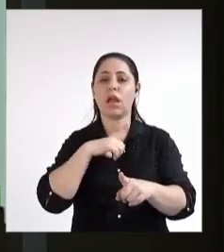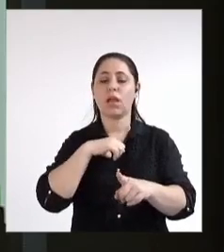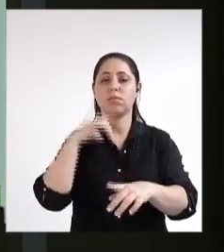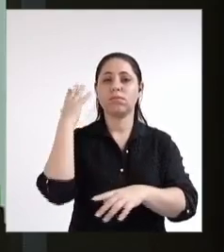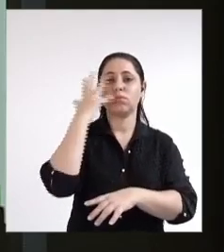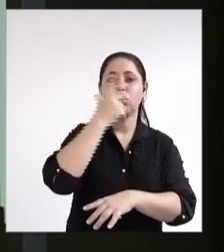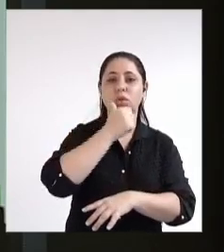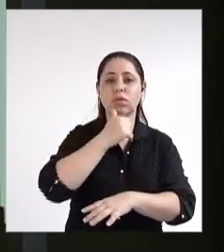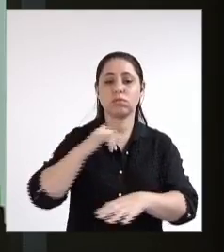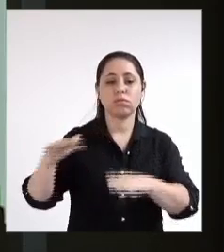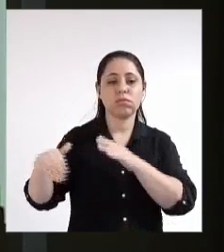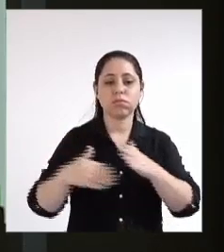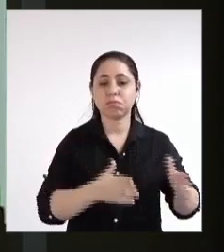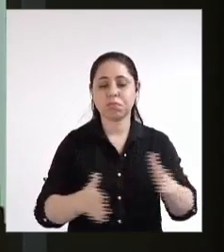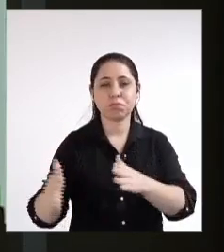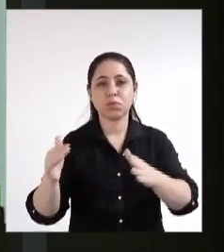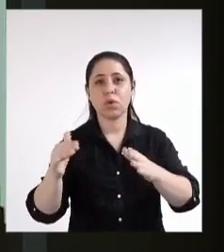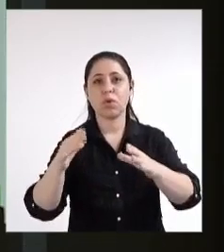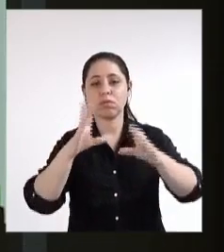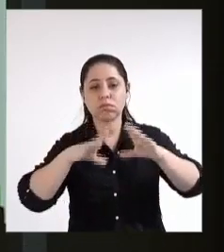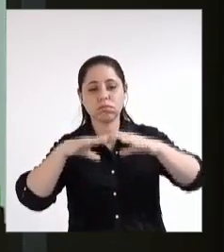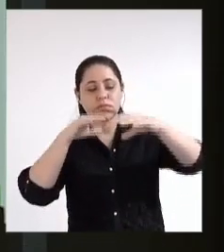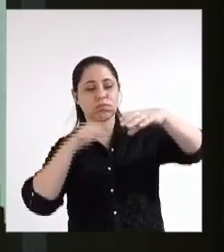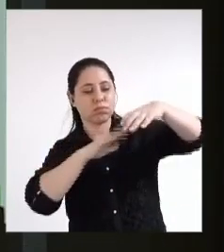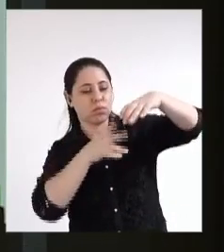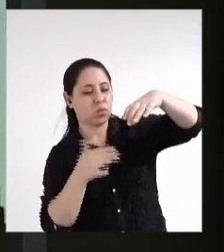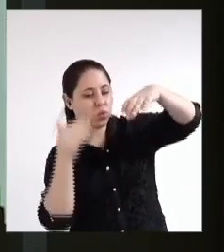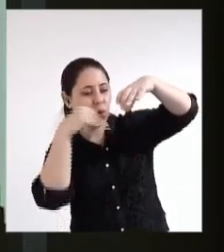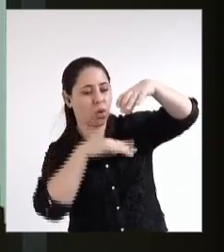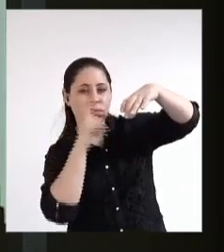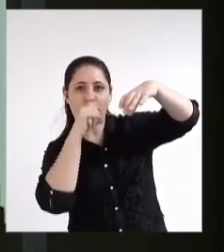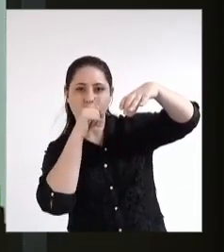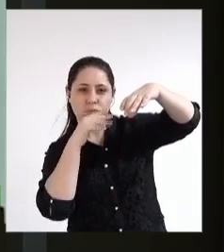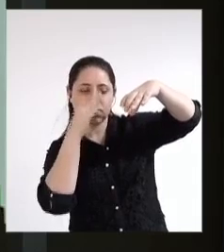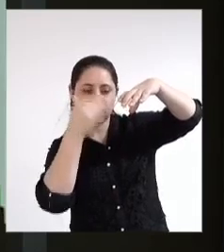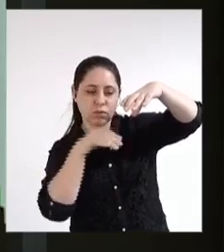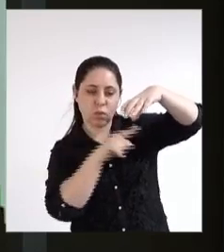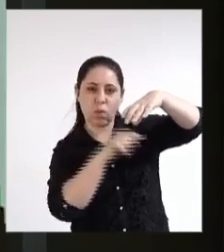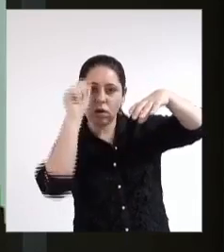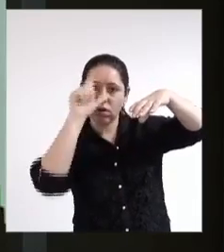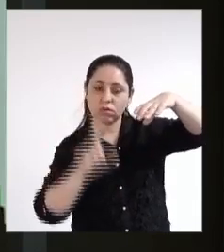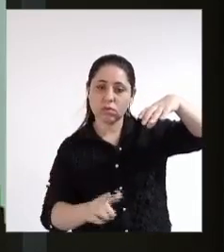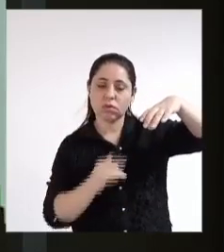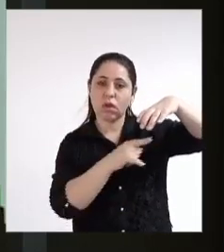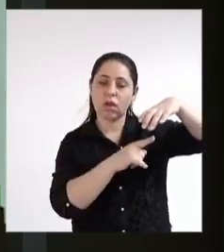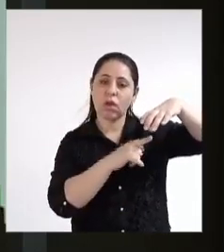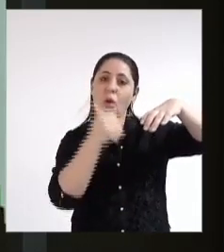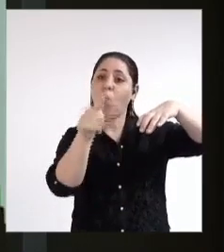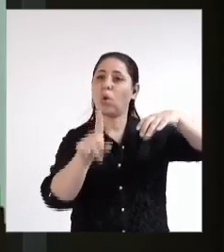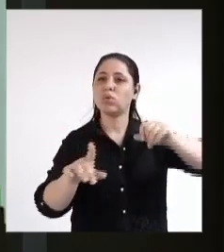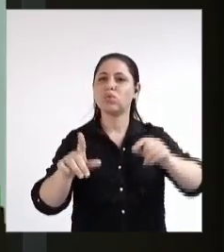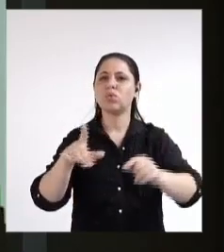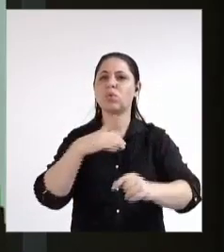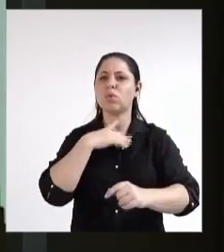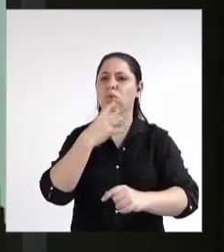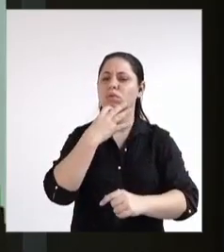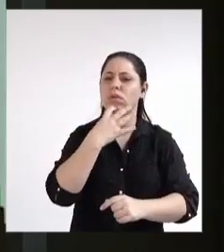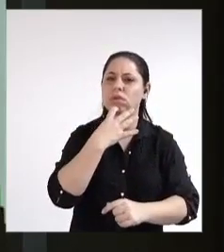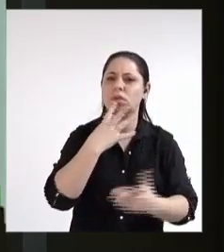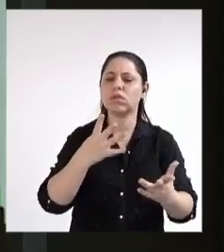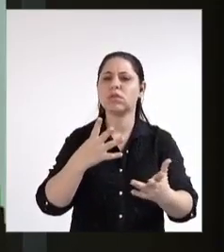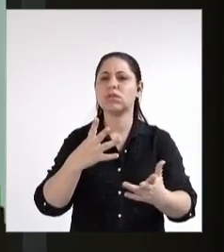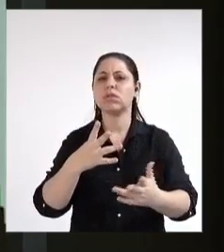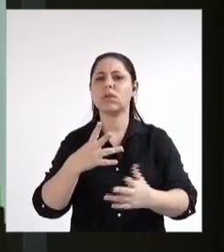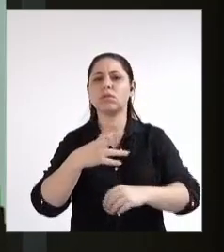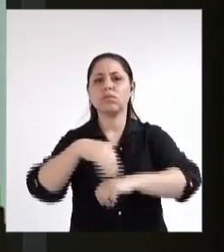lago azul e o momento é rio formoso alguns conhecem como a ilha do padre a estrada-parque piraputanga que é uma